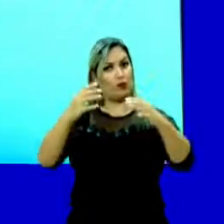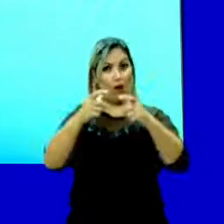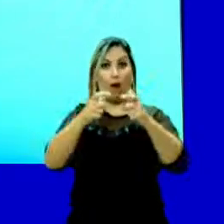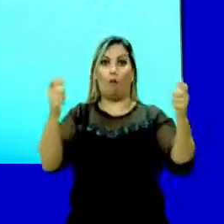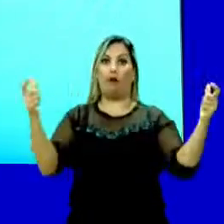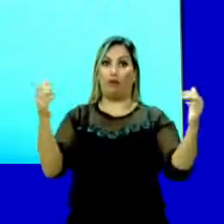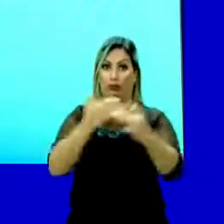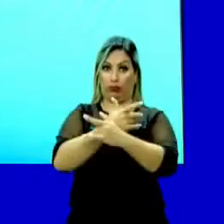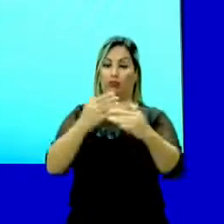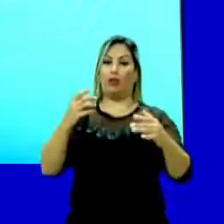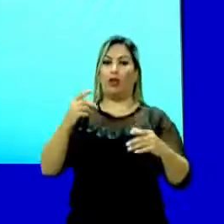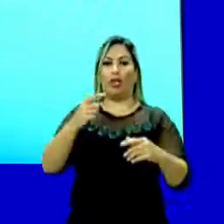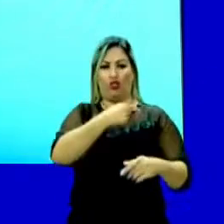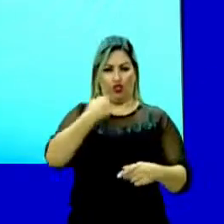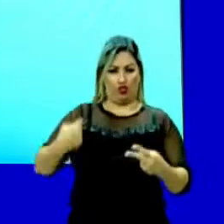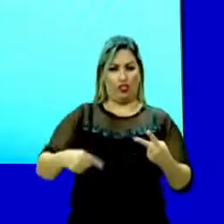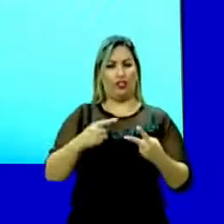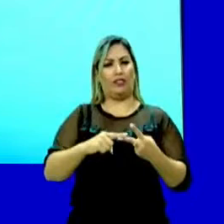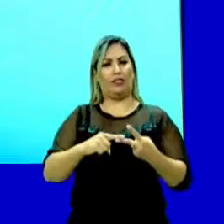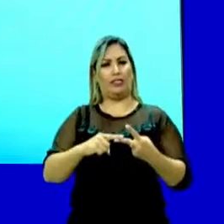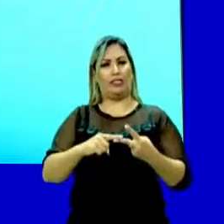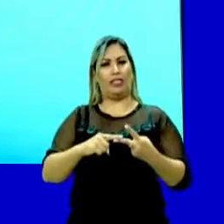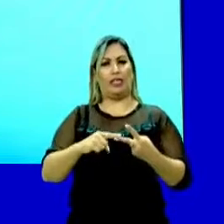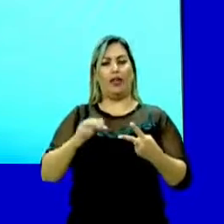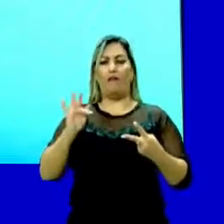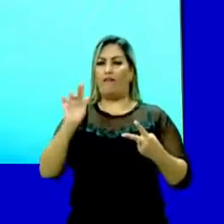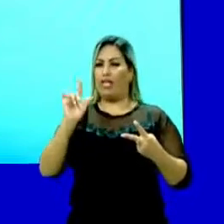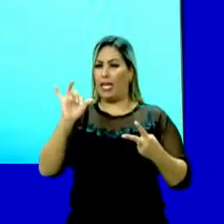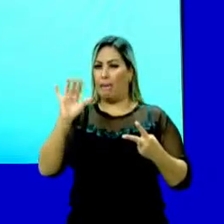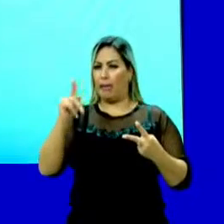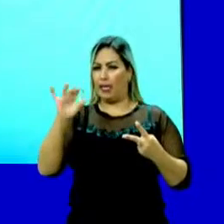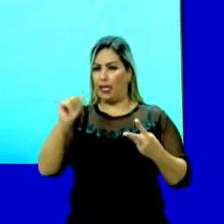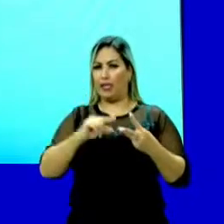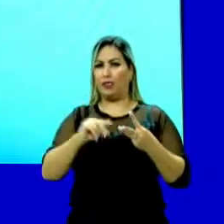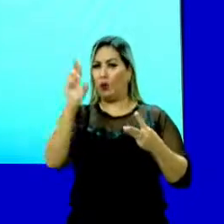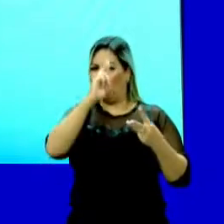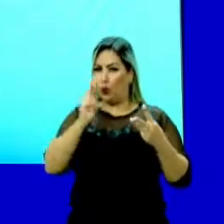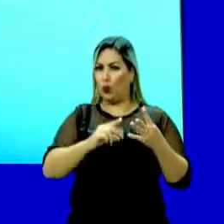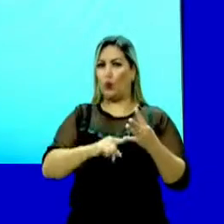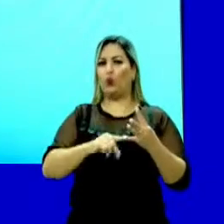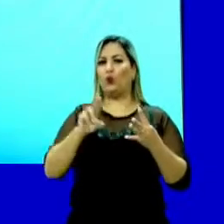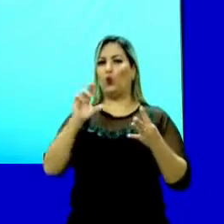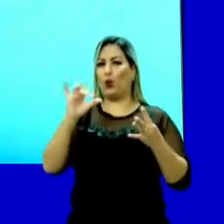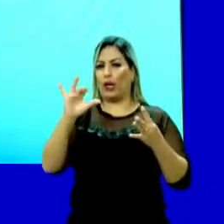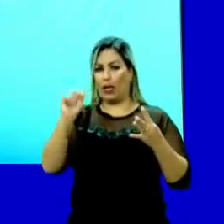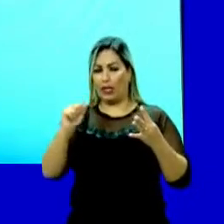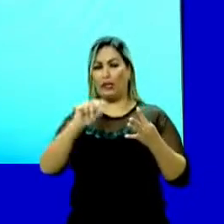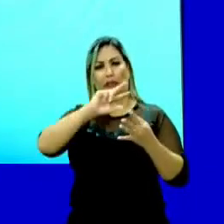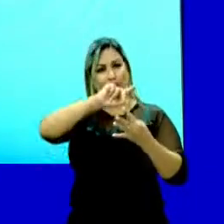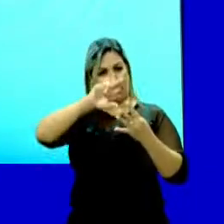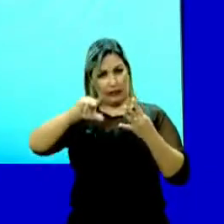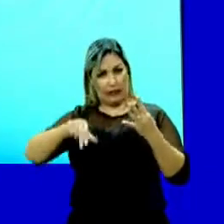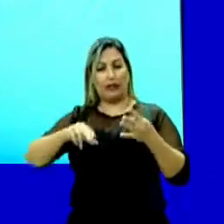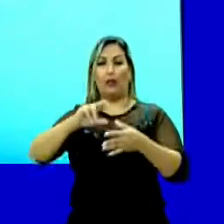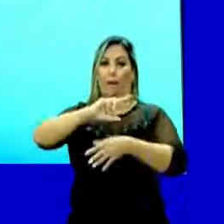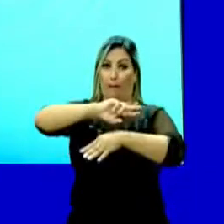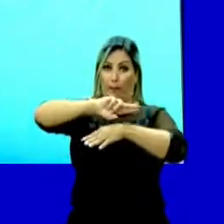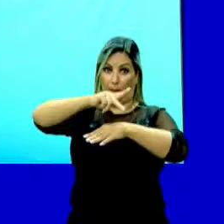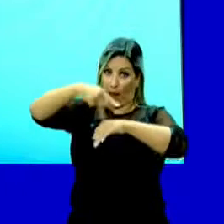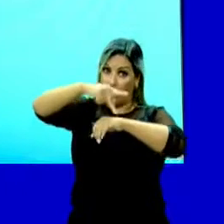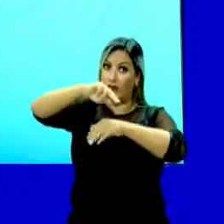das migrações de chineses, filipinos, russos e ucranianos com destino aos países membros da